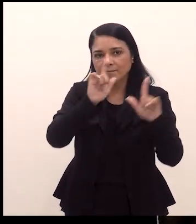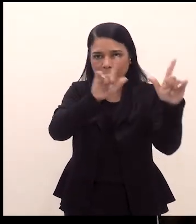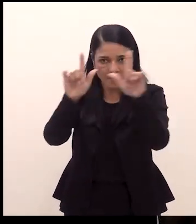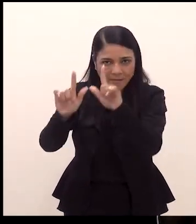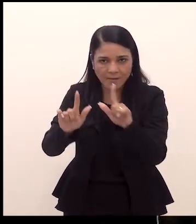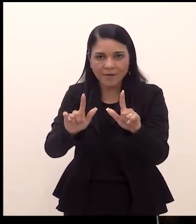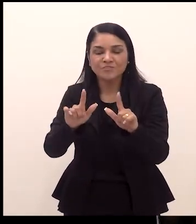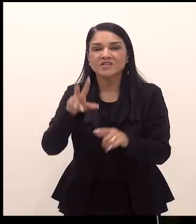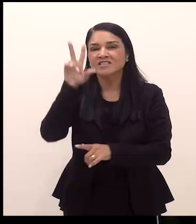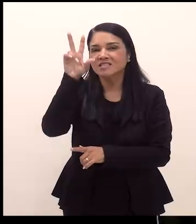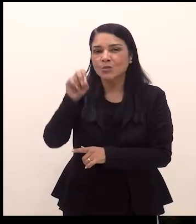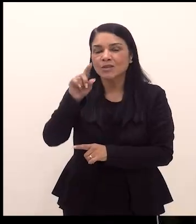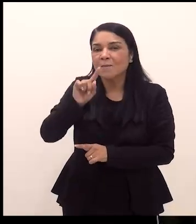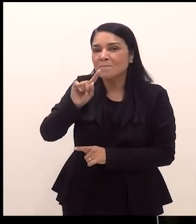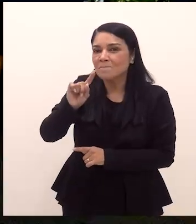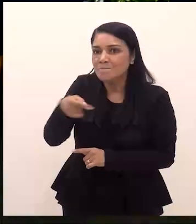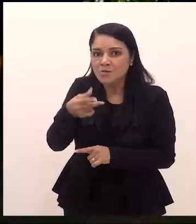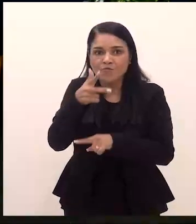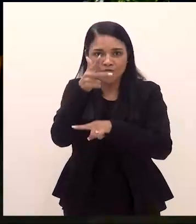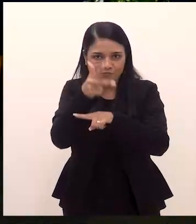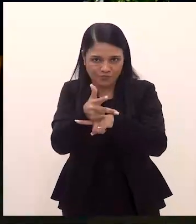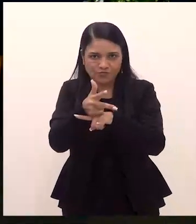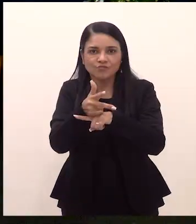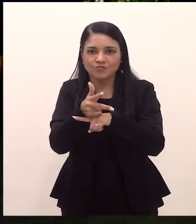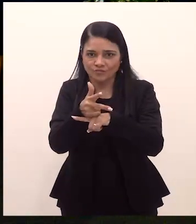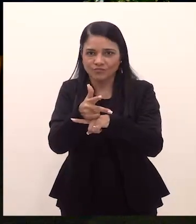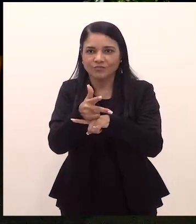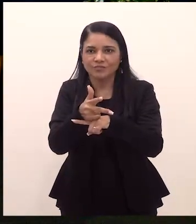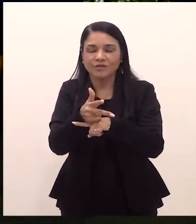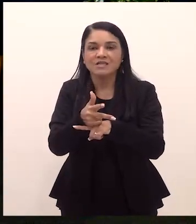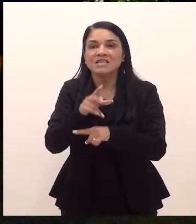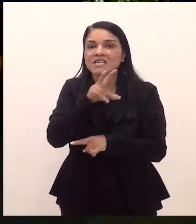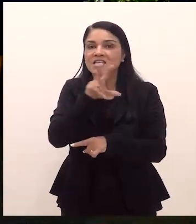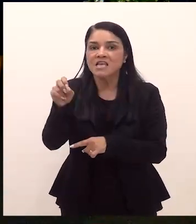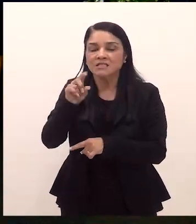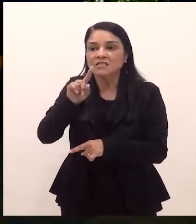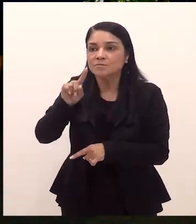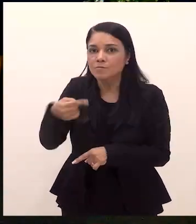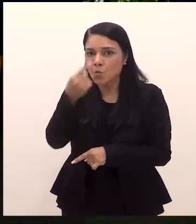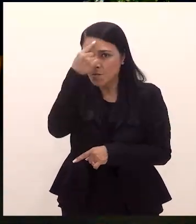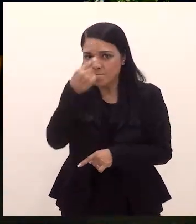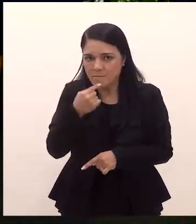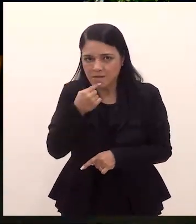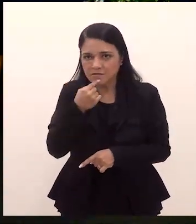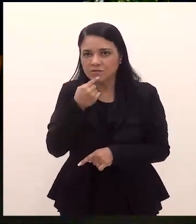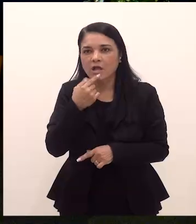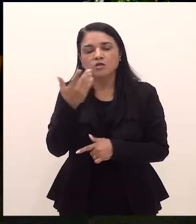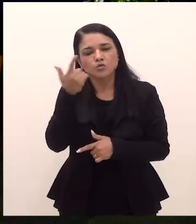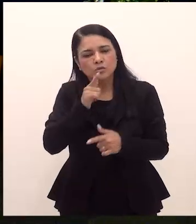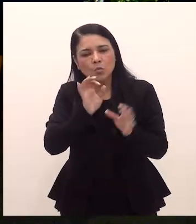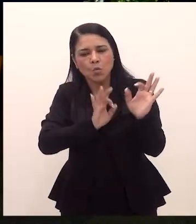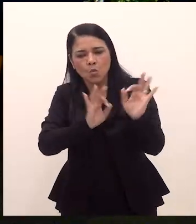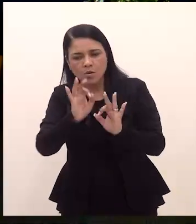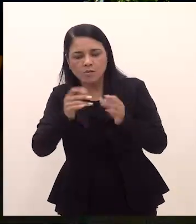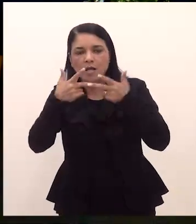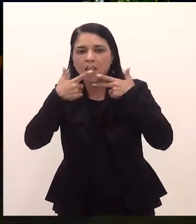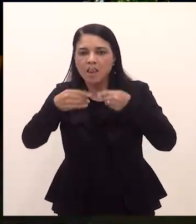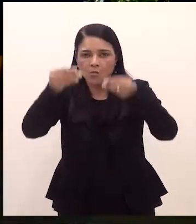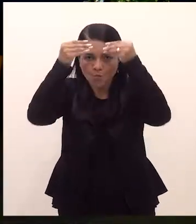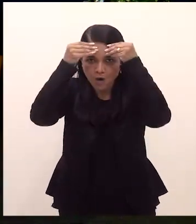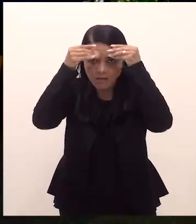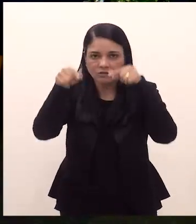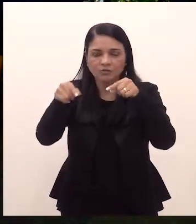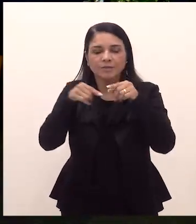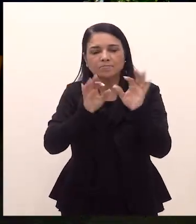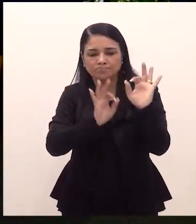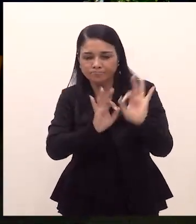depois recontar essa historiografia do período. São 50 mil vídeos, 500 mil imagens, e a gente começou a fazer a